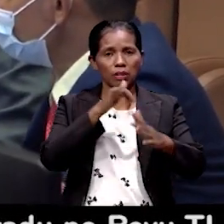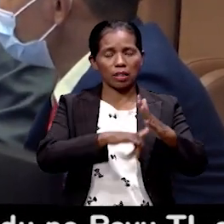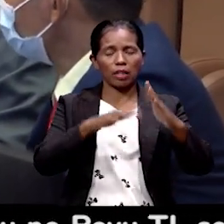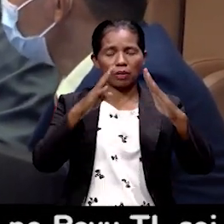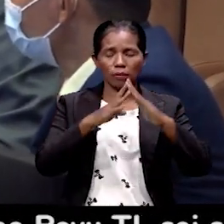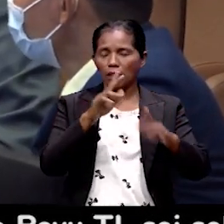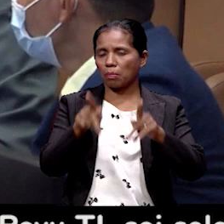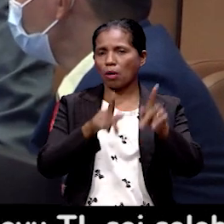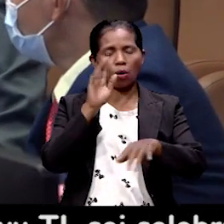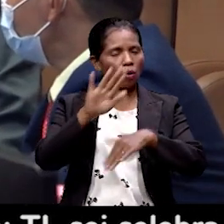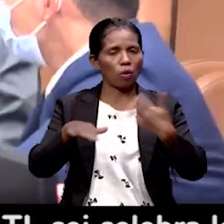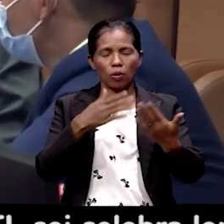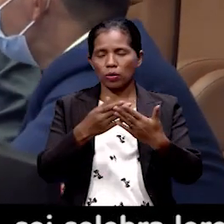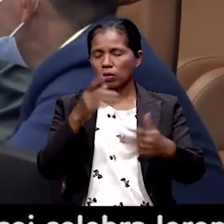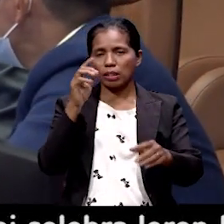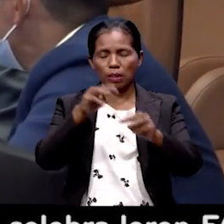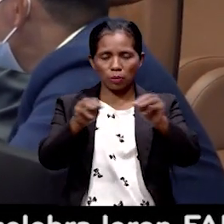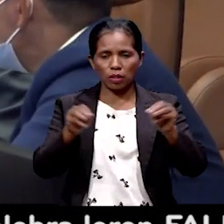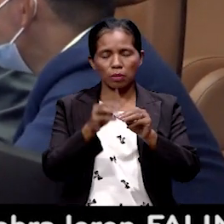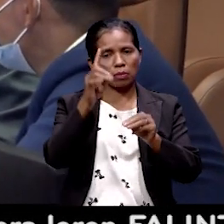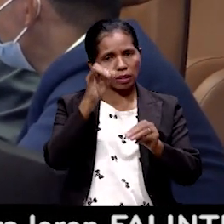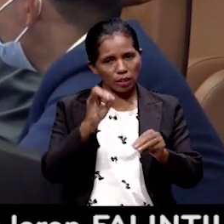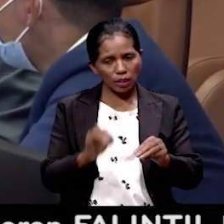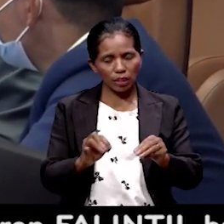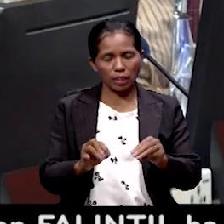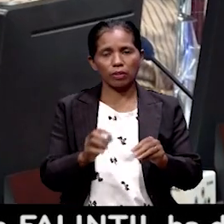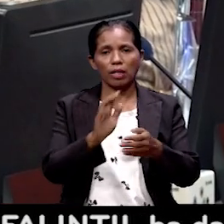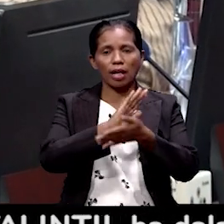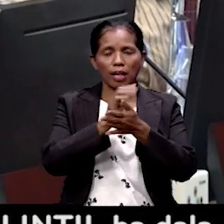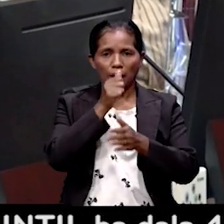Se inscreva no canal e ative